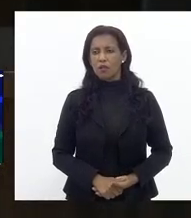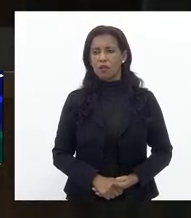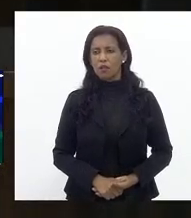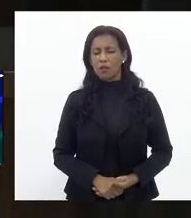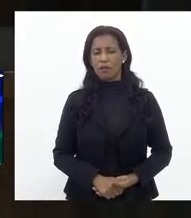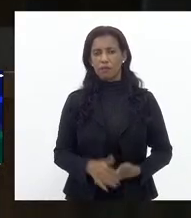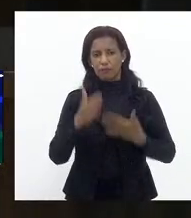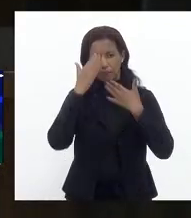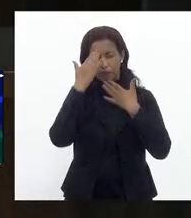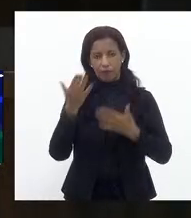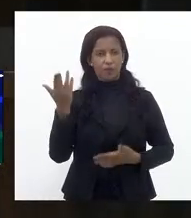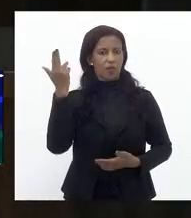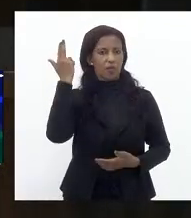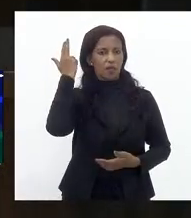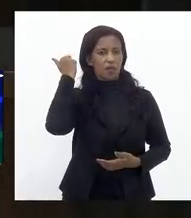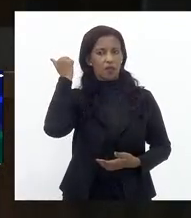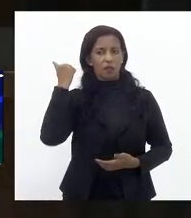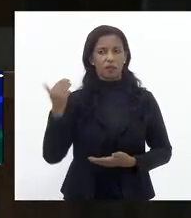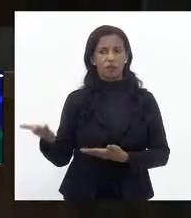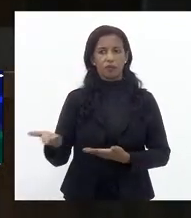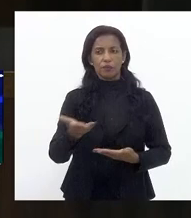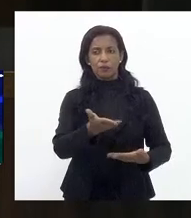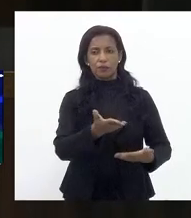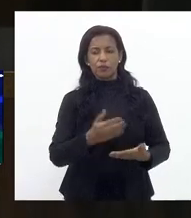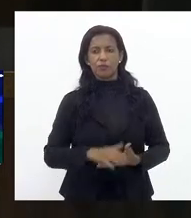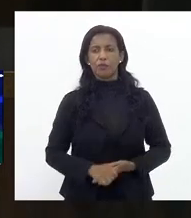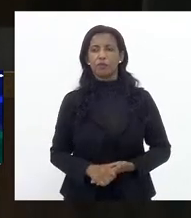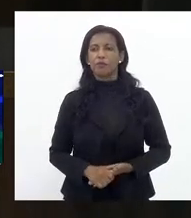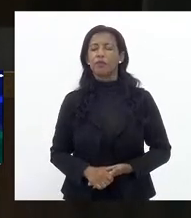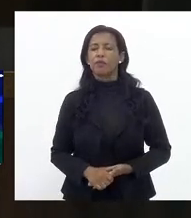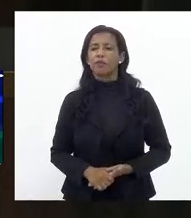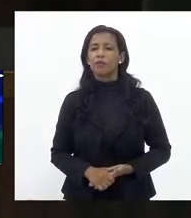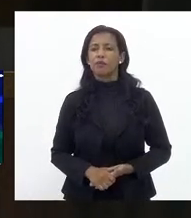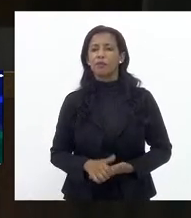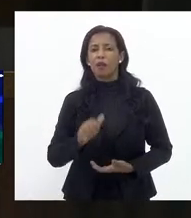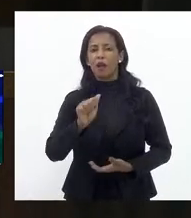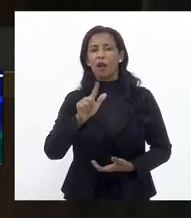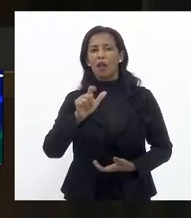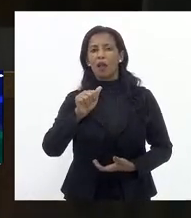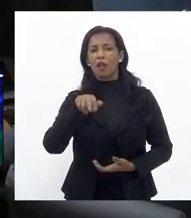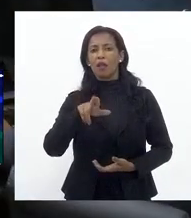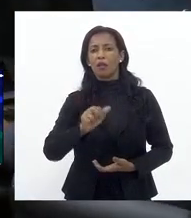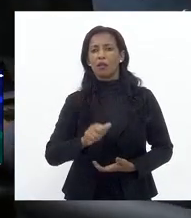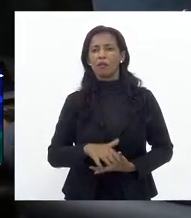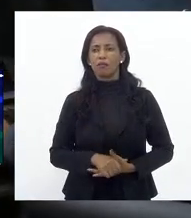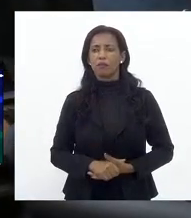Agradecendo ao deputado Degalmar Coelho, o próximo orador inscrito é a nobre deputada Alana Passos.